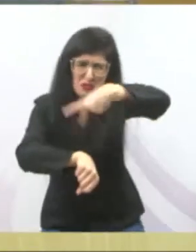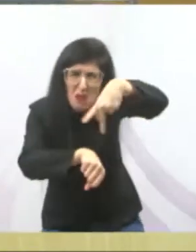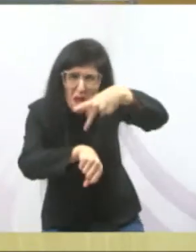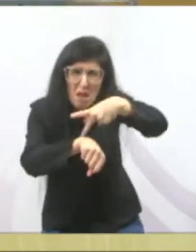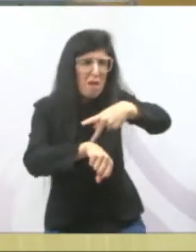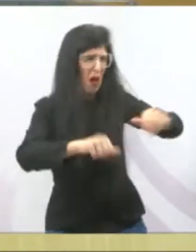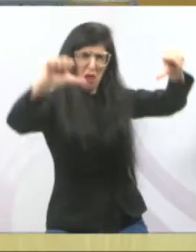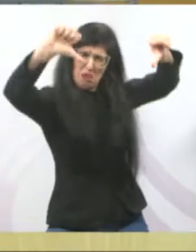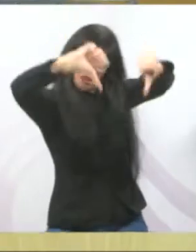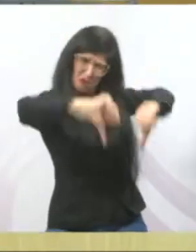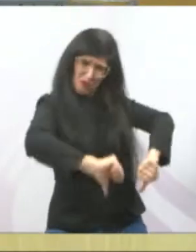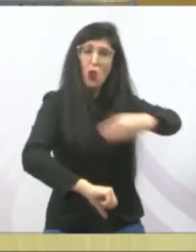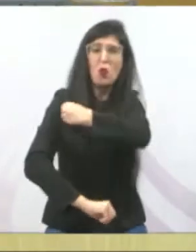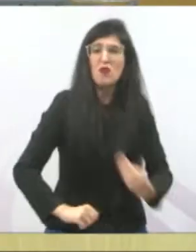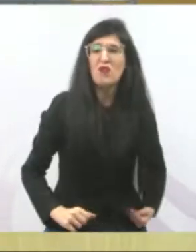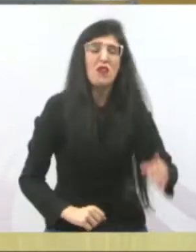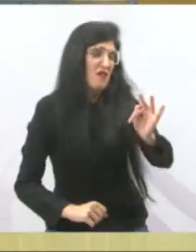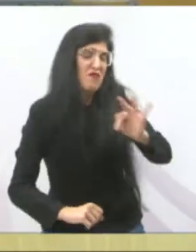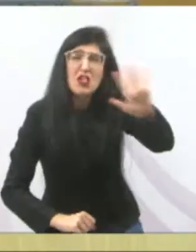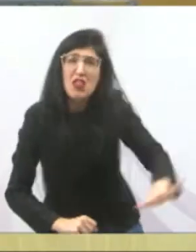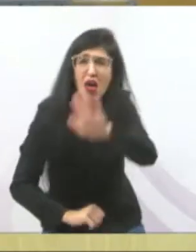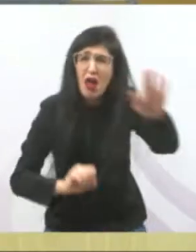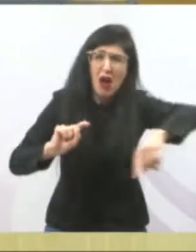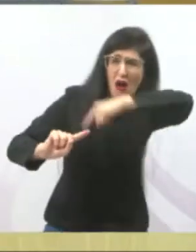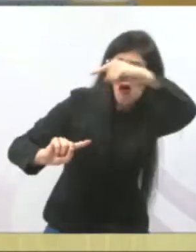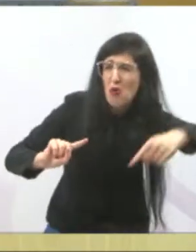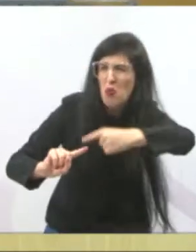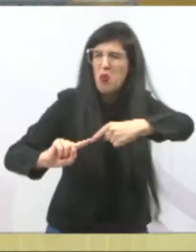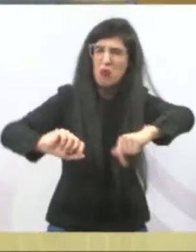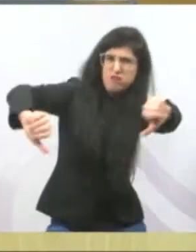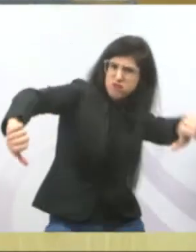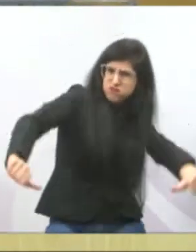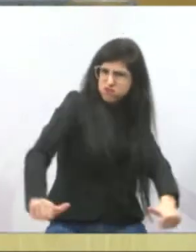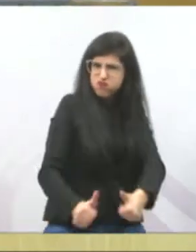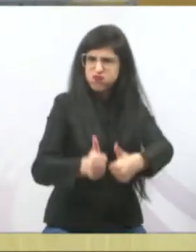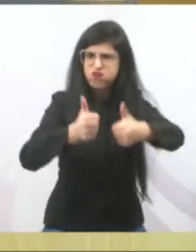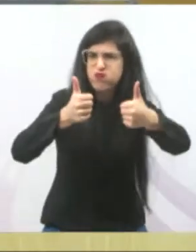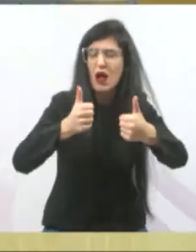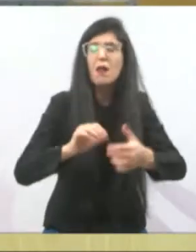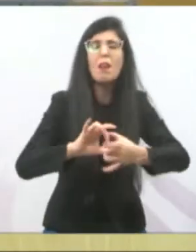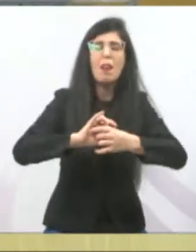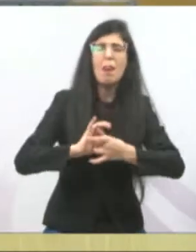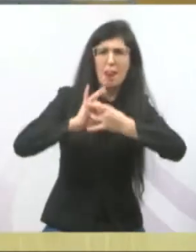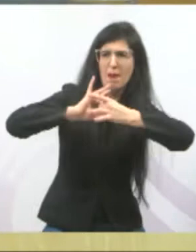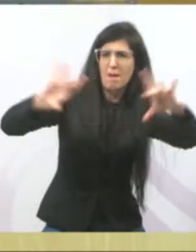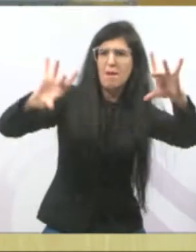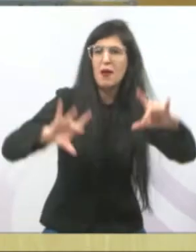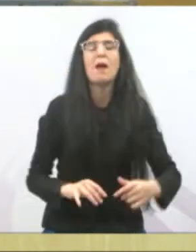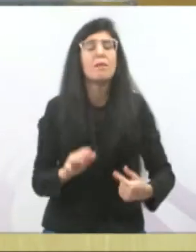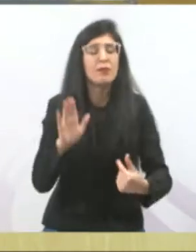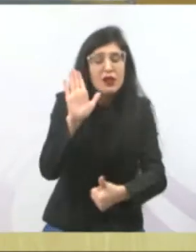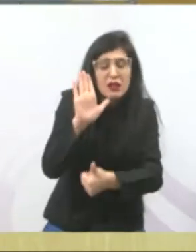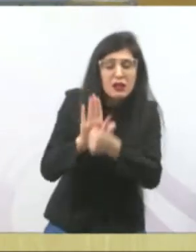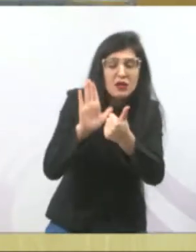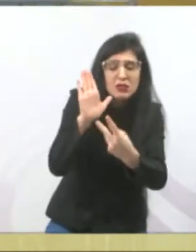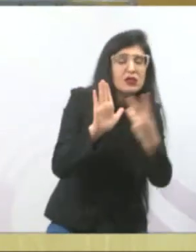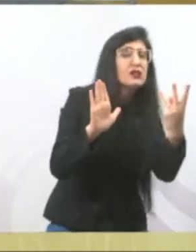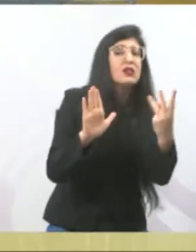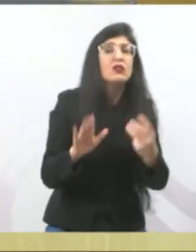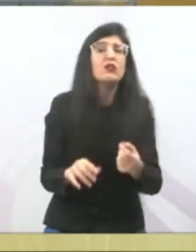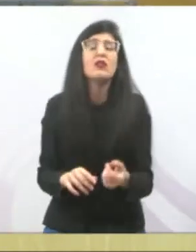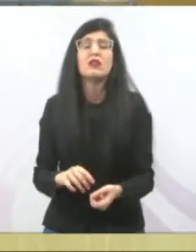apodrecerá. O sábio de coração aceita os mandamentos, mas os insensatos correm para a